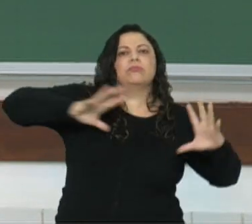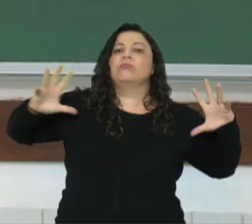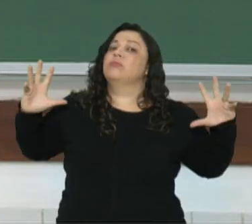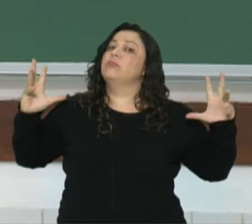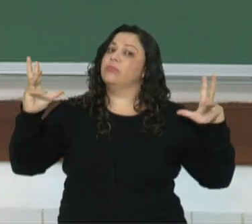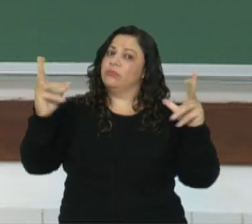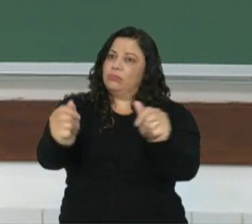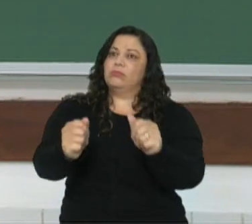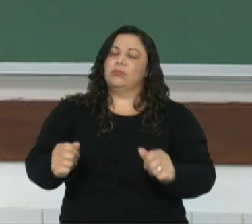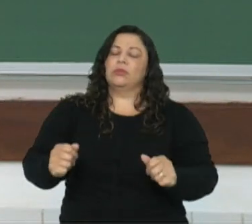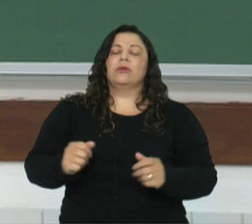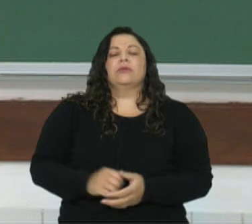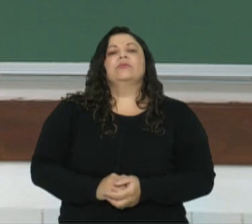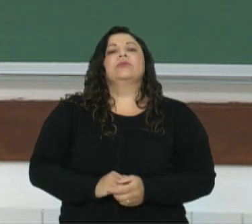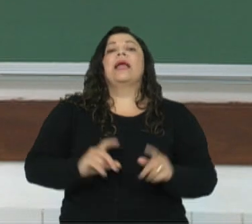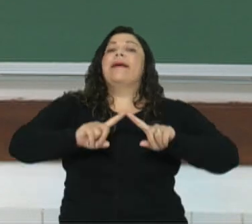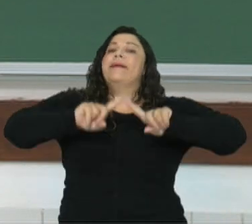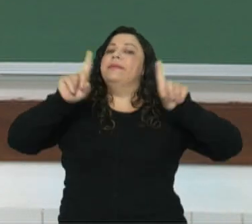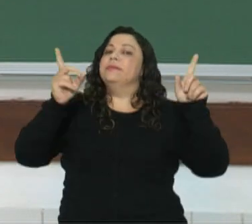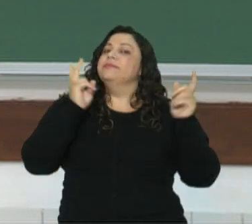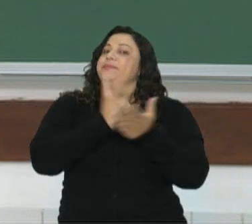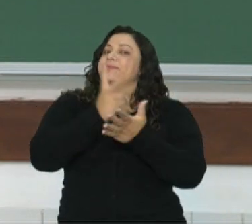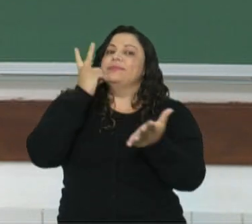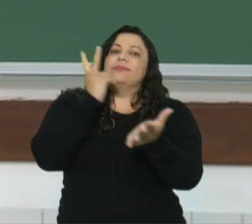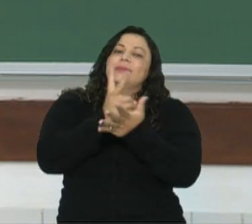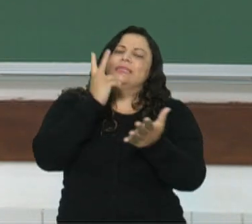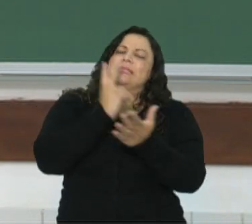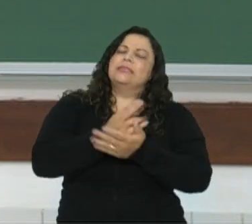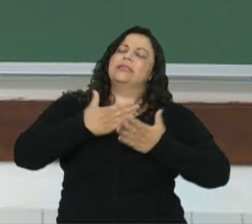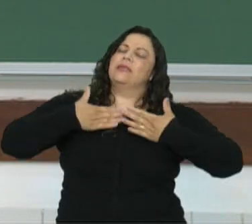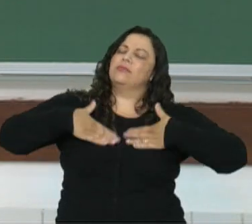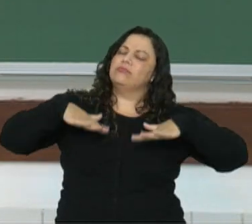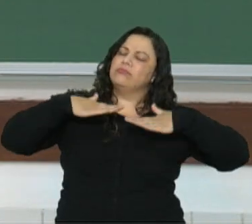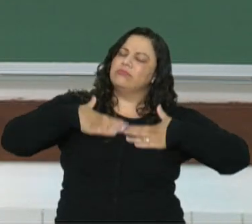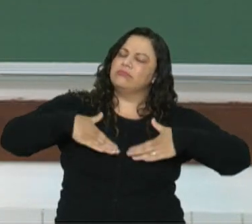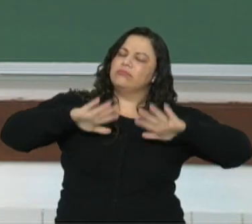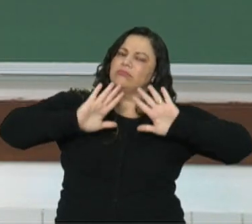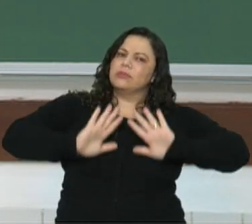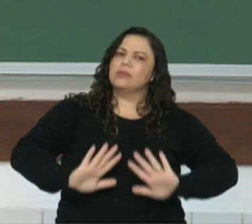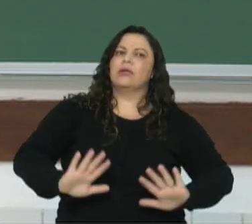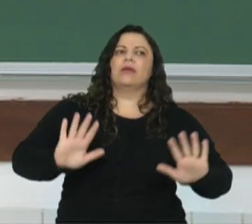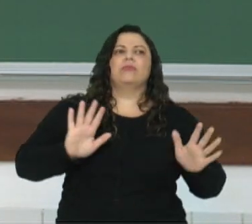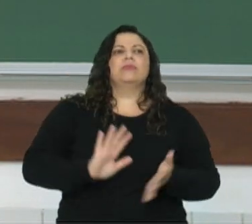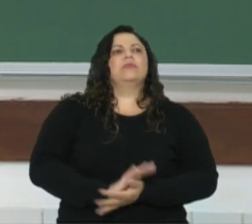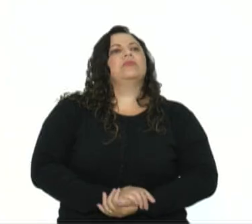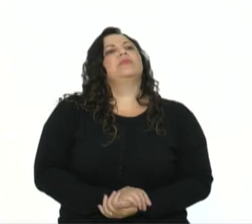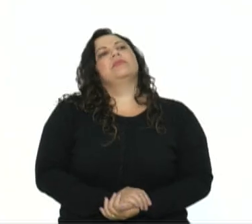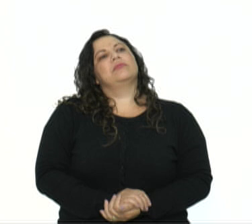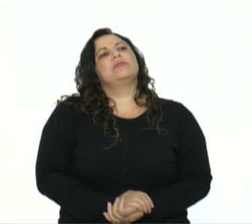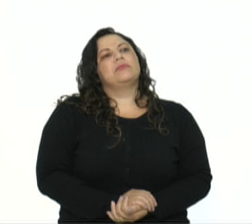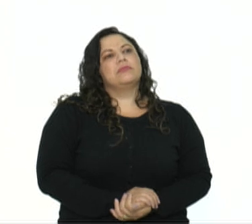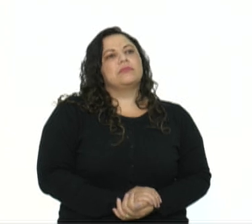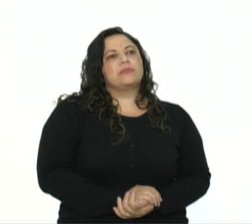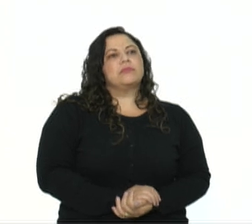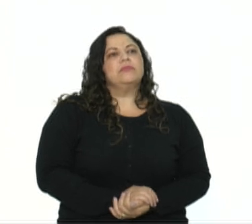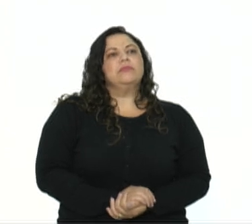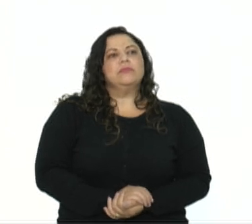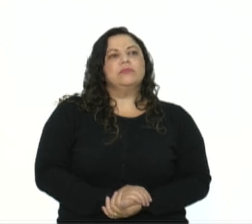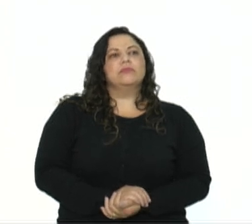isso. Mas ele sempre coloca, tem que ir devagar, não pode se apressar nisso. E a